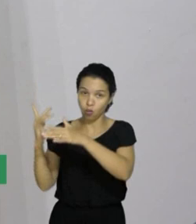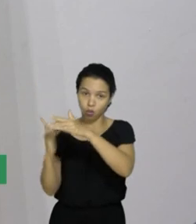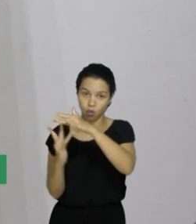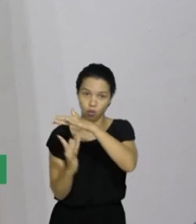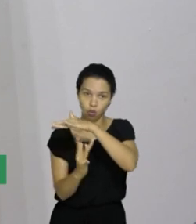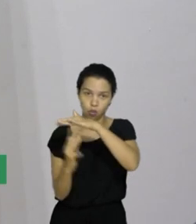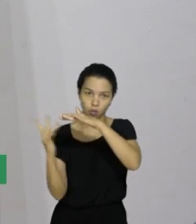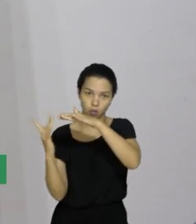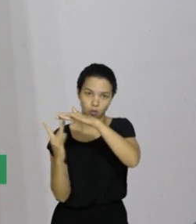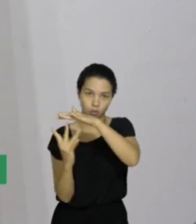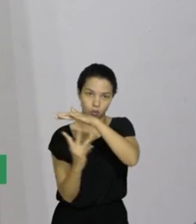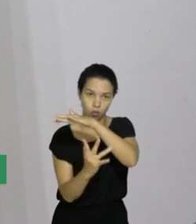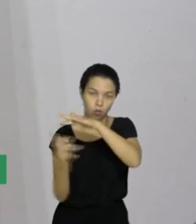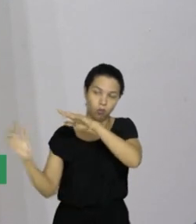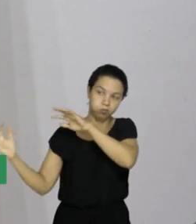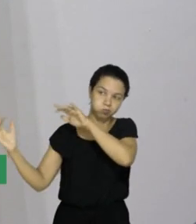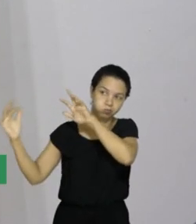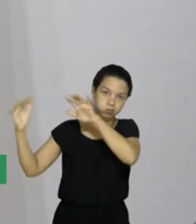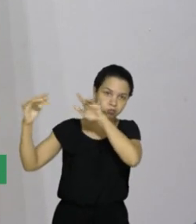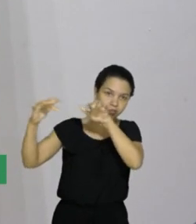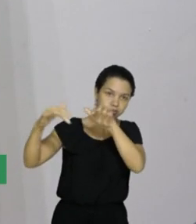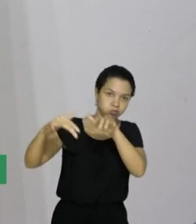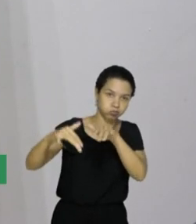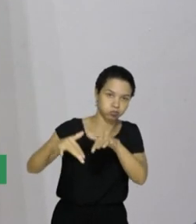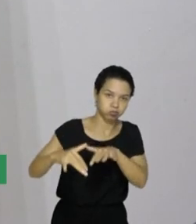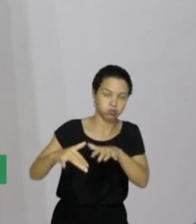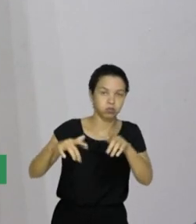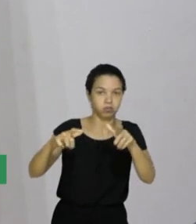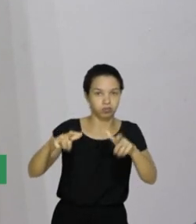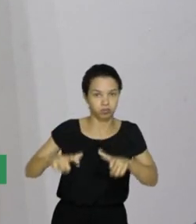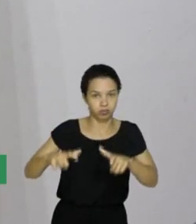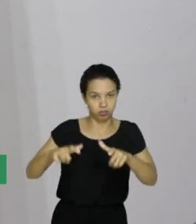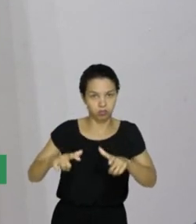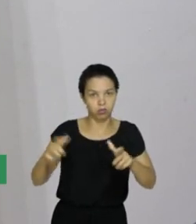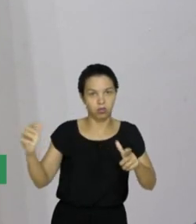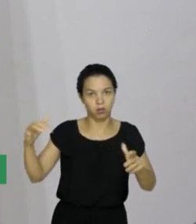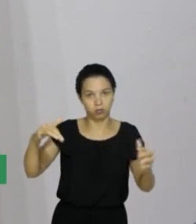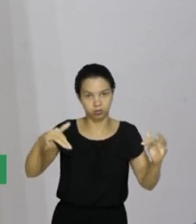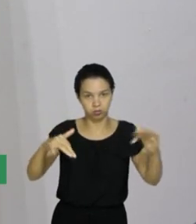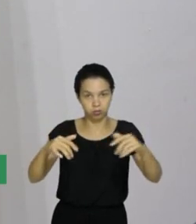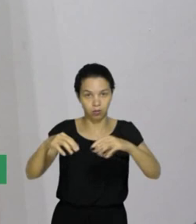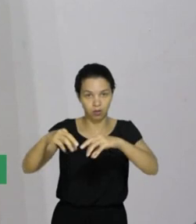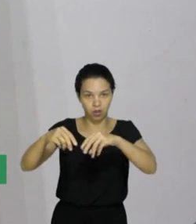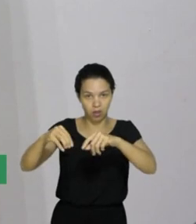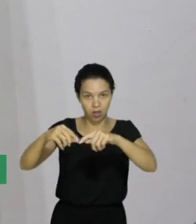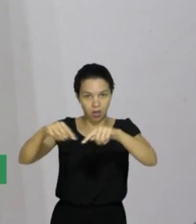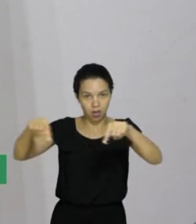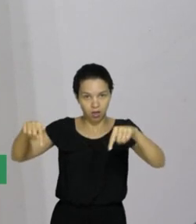número e ocupar a maior parte das terras